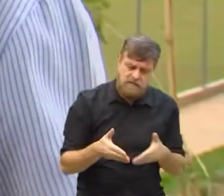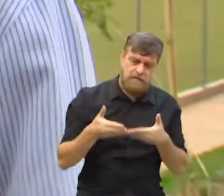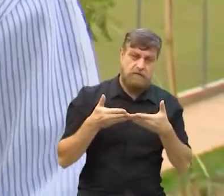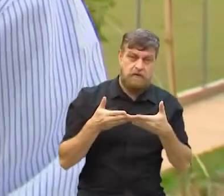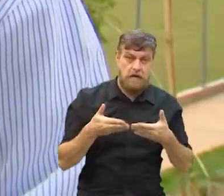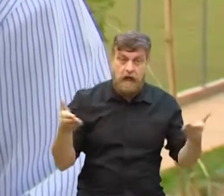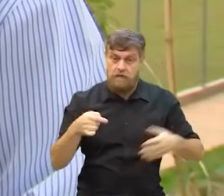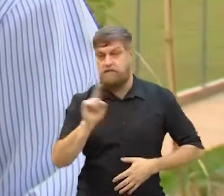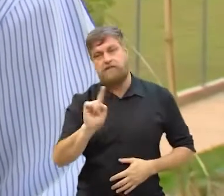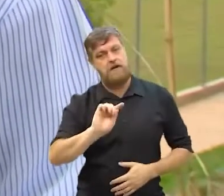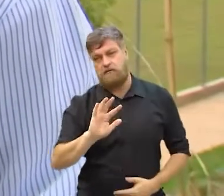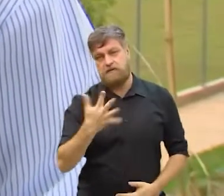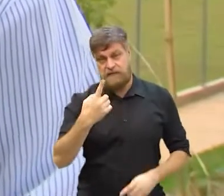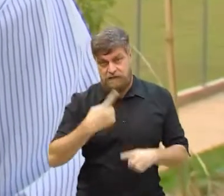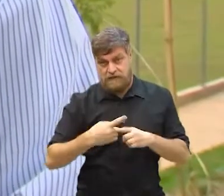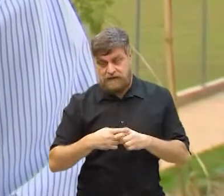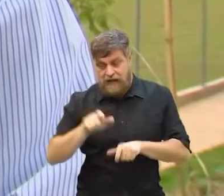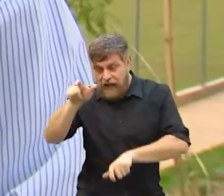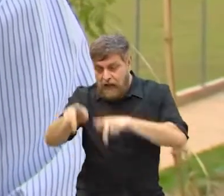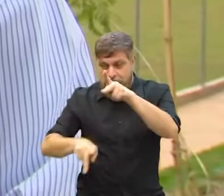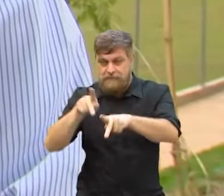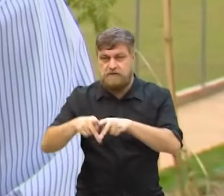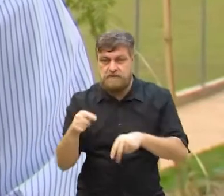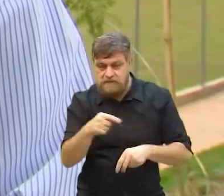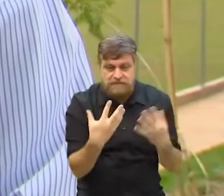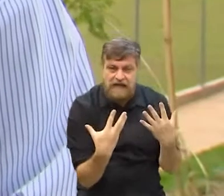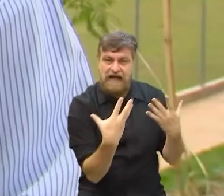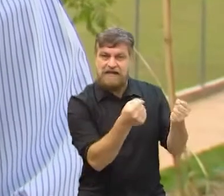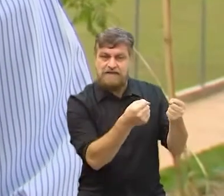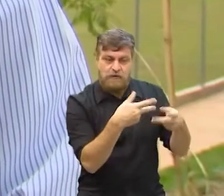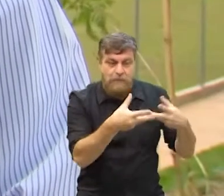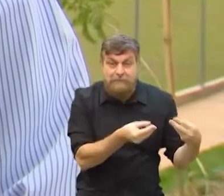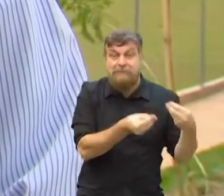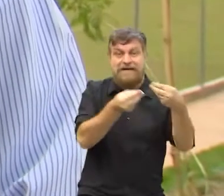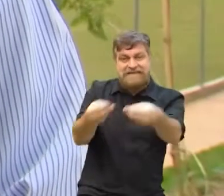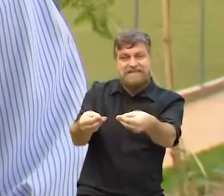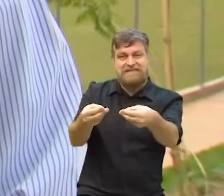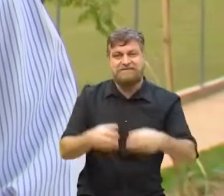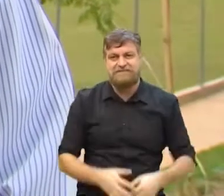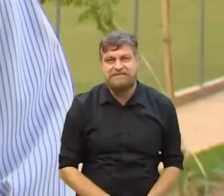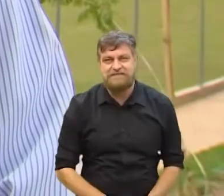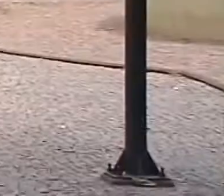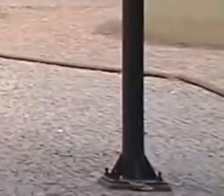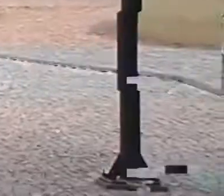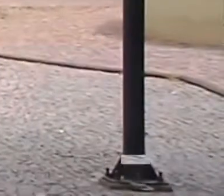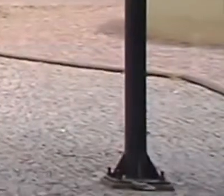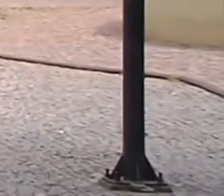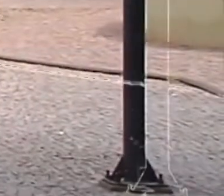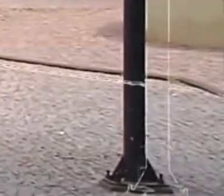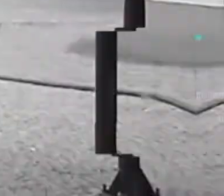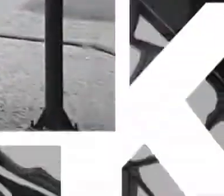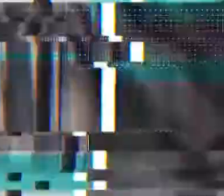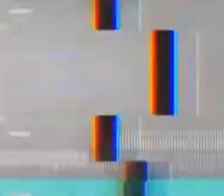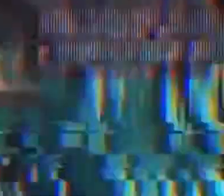o vandalismo e tal. E aqui isso não vai acontecer porque a comunidade recebeu isso como um grande presente.